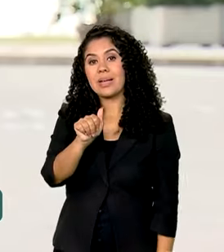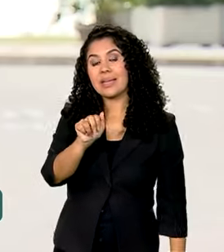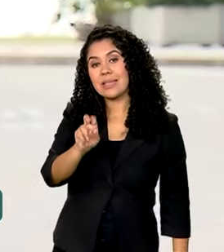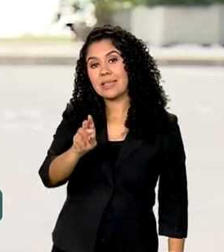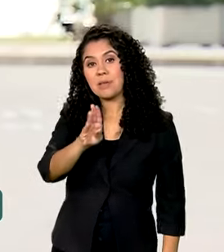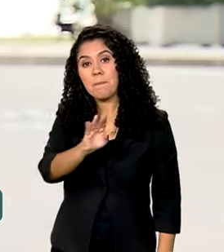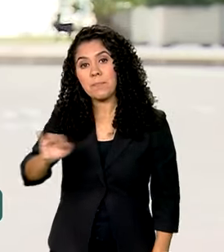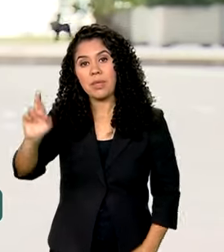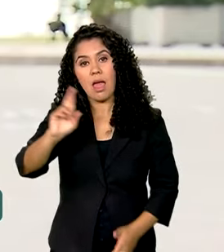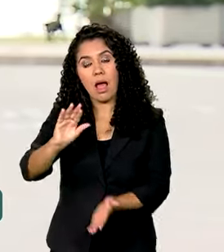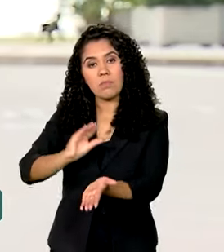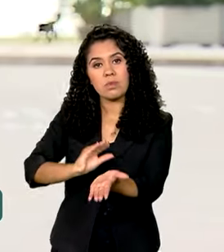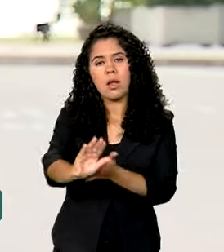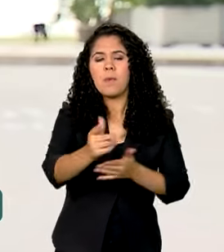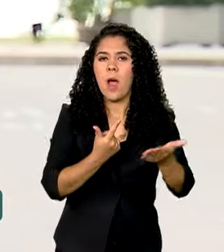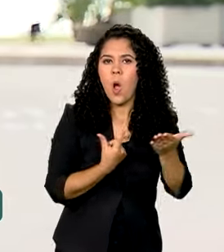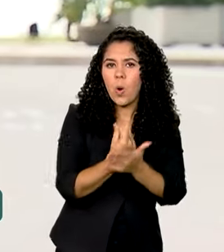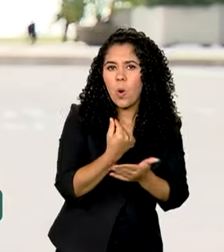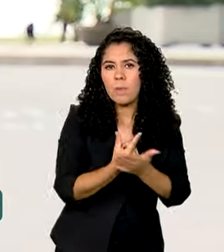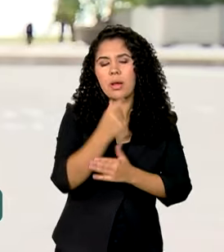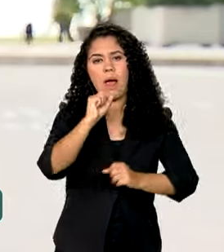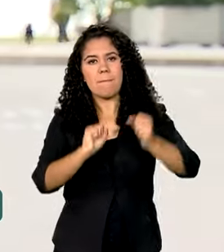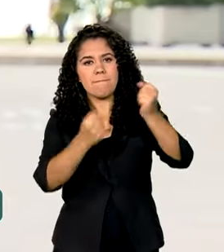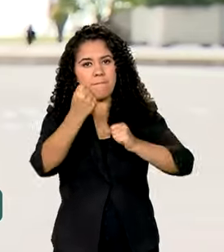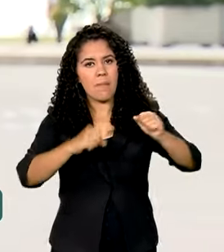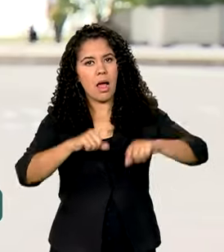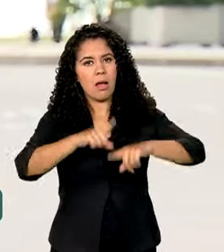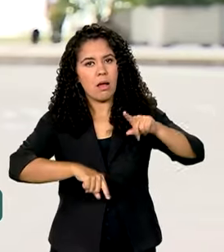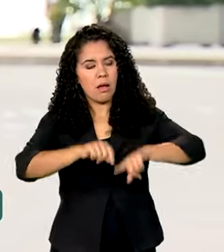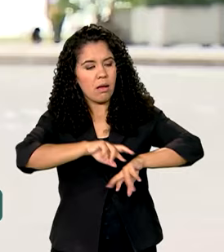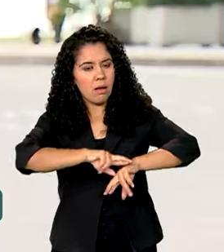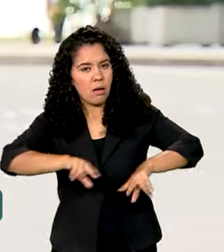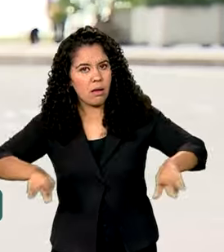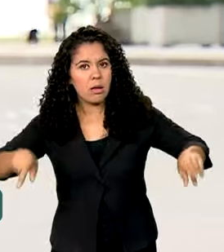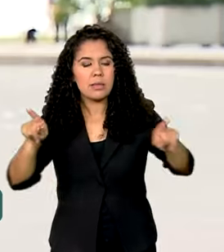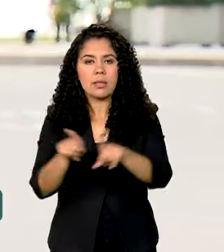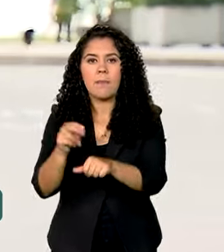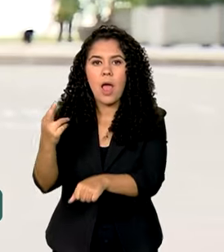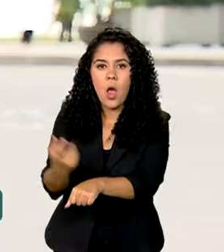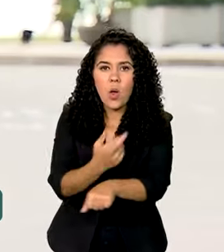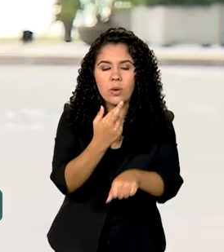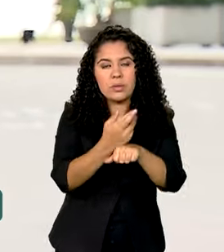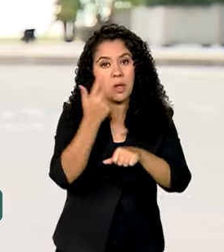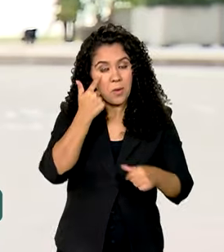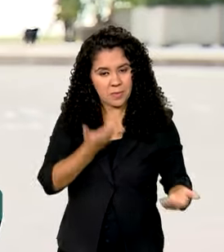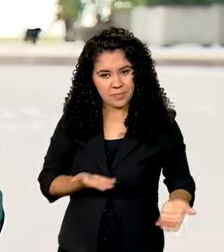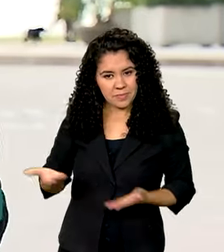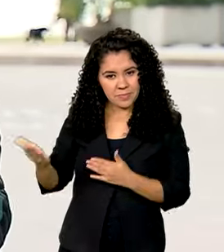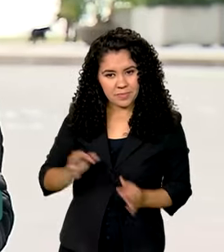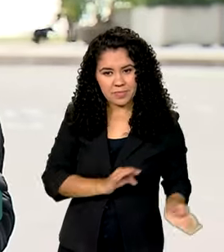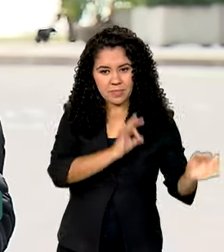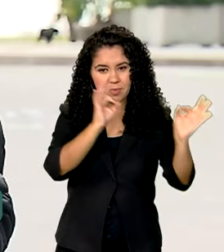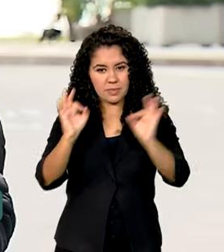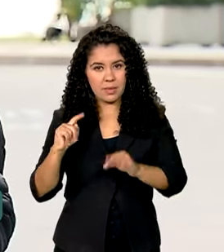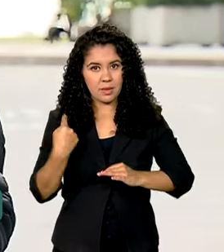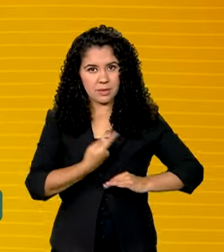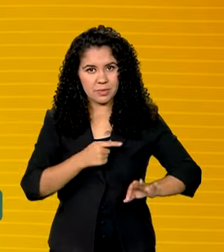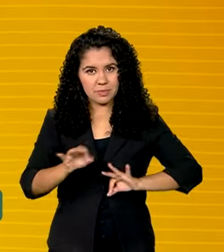reais para a compra de máquinas e equipamentos, além da reconstrução das instalações. Vamos ver também na reportagem que nós